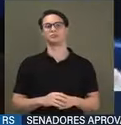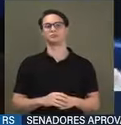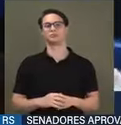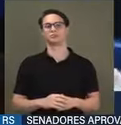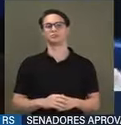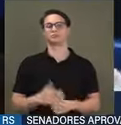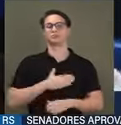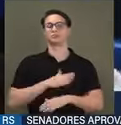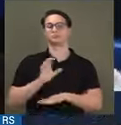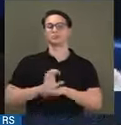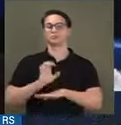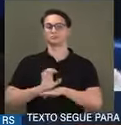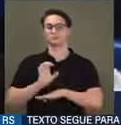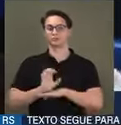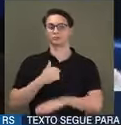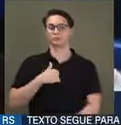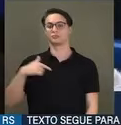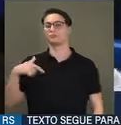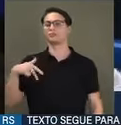No meu estado, eu ando.